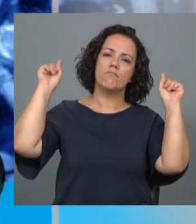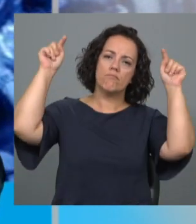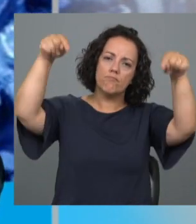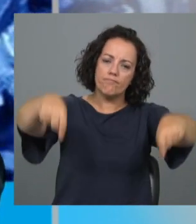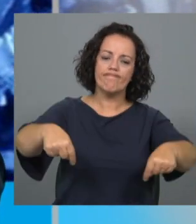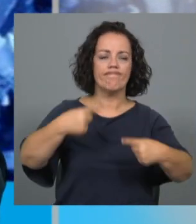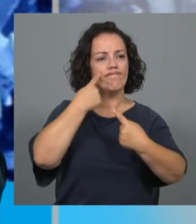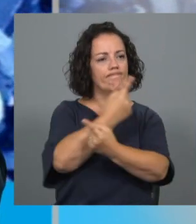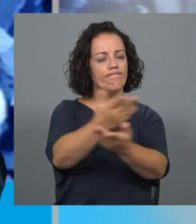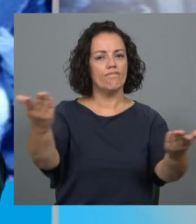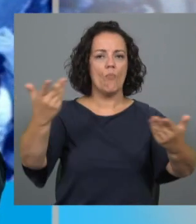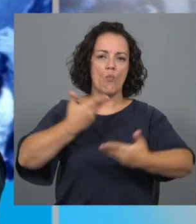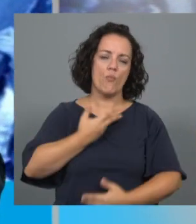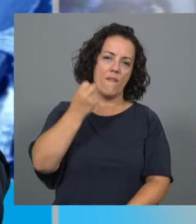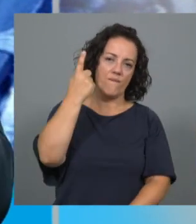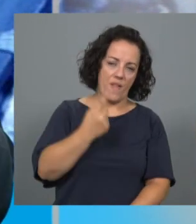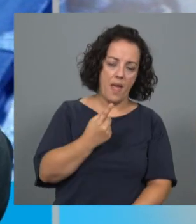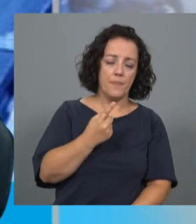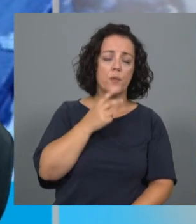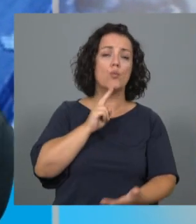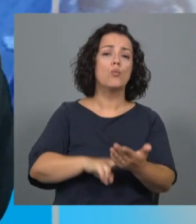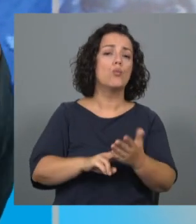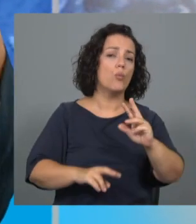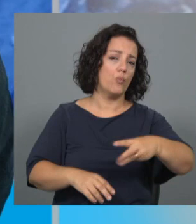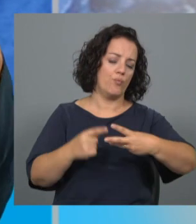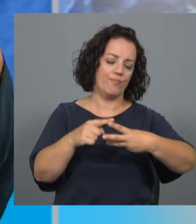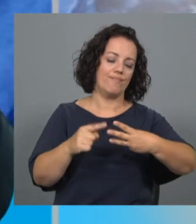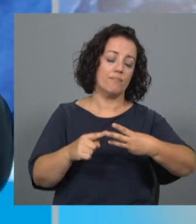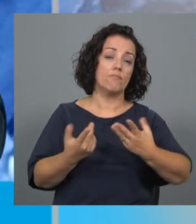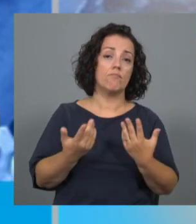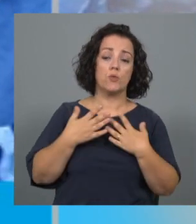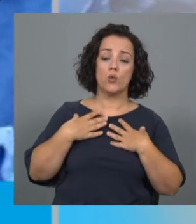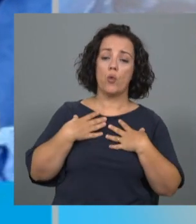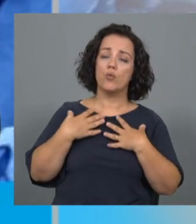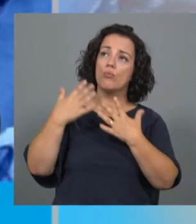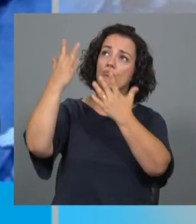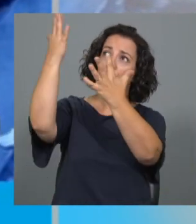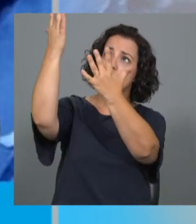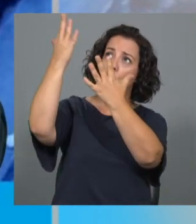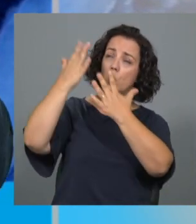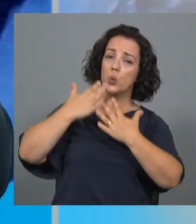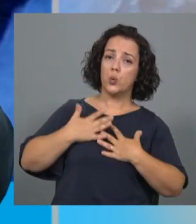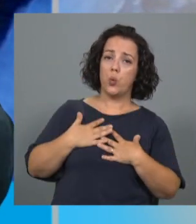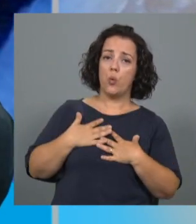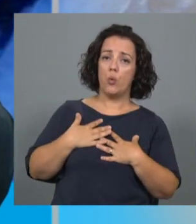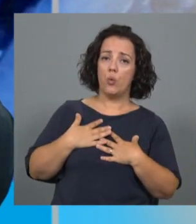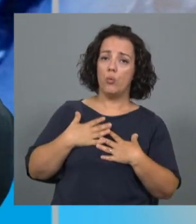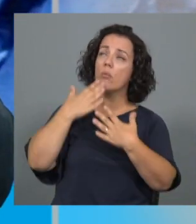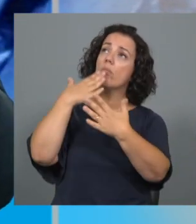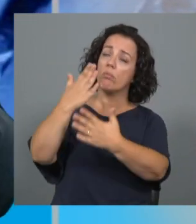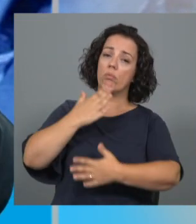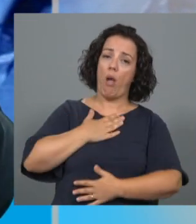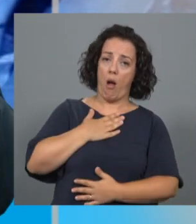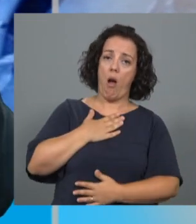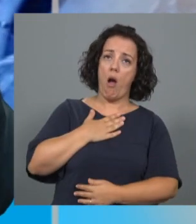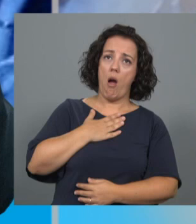A primeira é, naturalmente, transmitir este dom que recebemos.